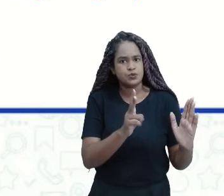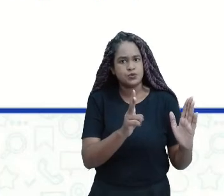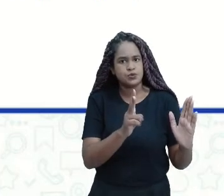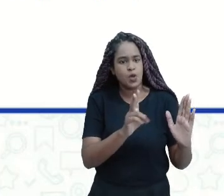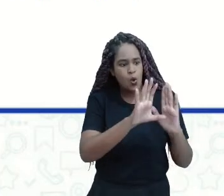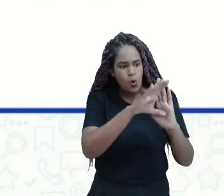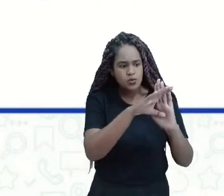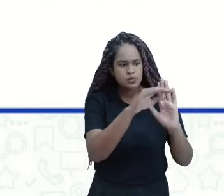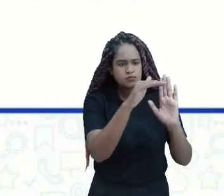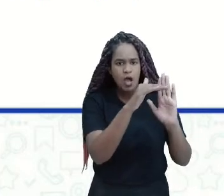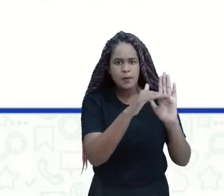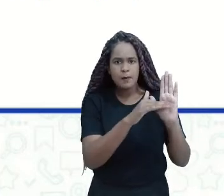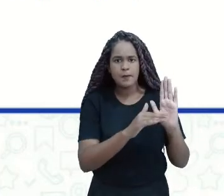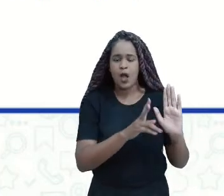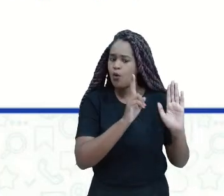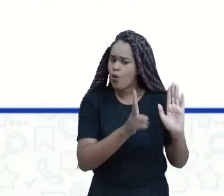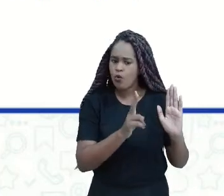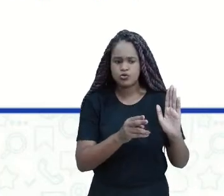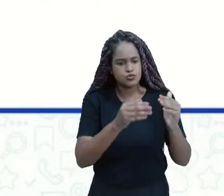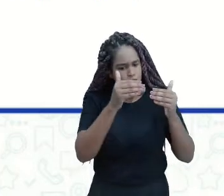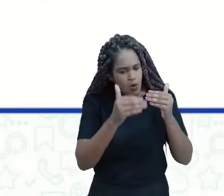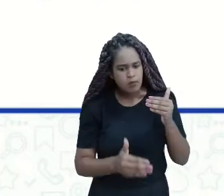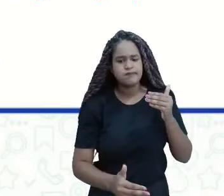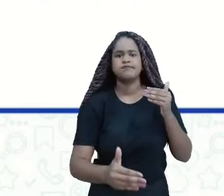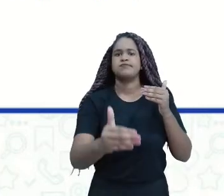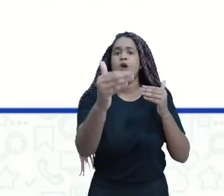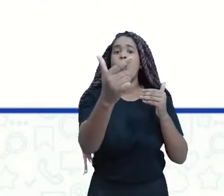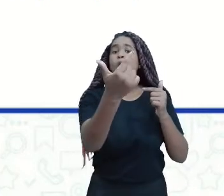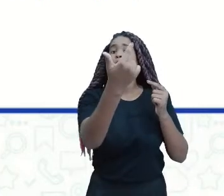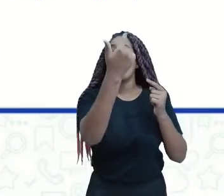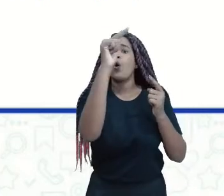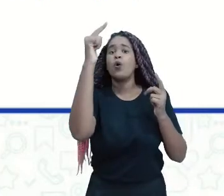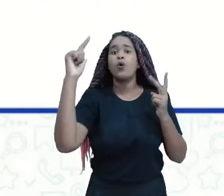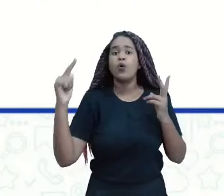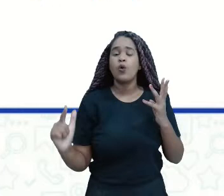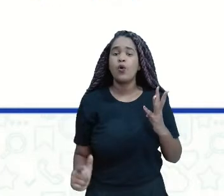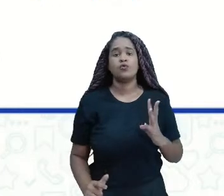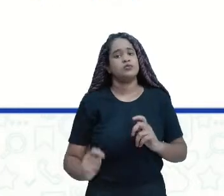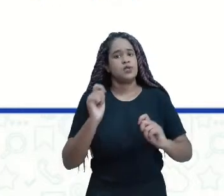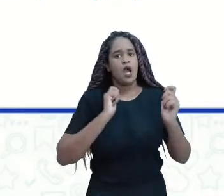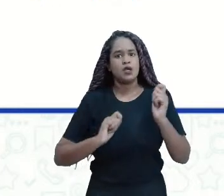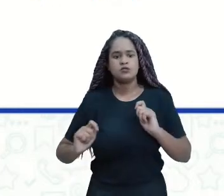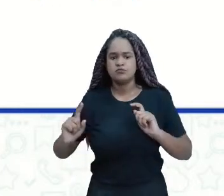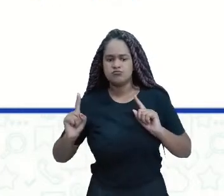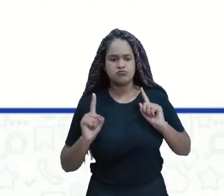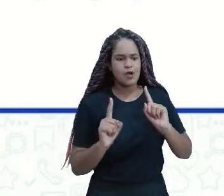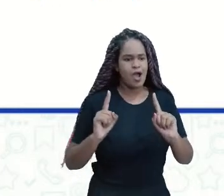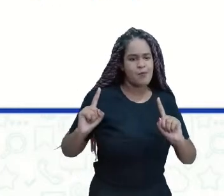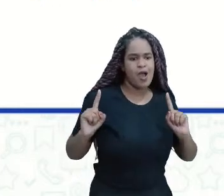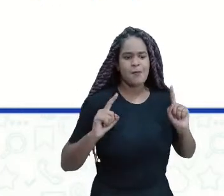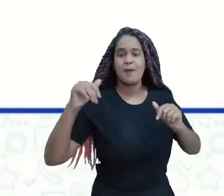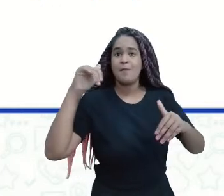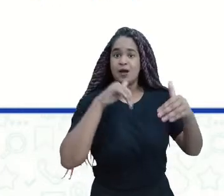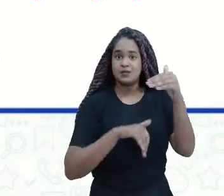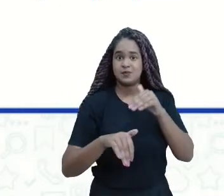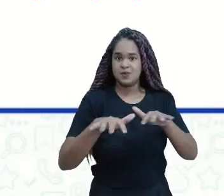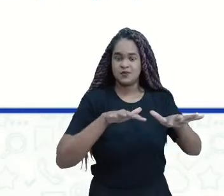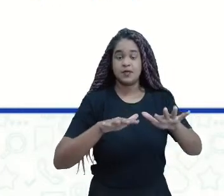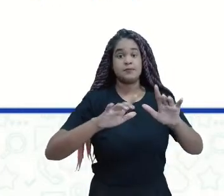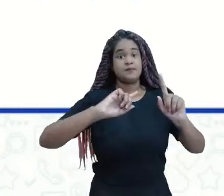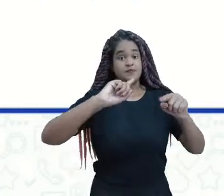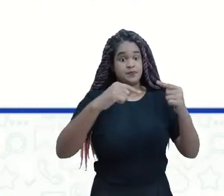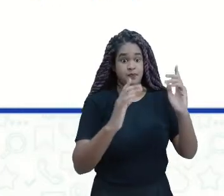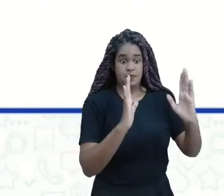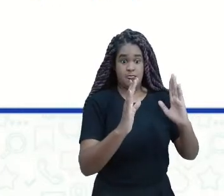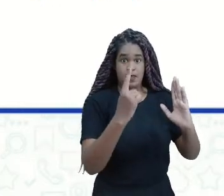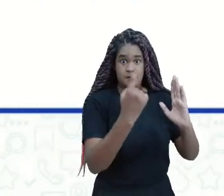estancou ali foi só o começo. Ele continuou, outros artistas foram se agregando ao movimento, e ele passou por uma segunda fase,